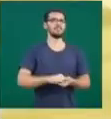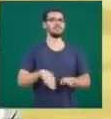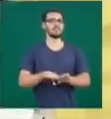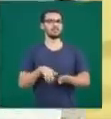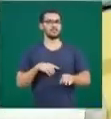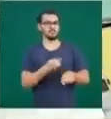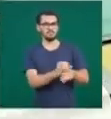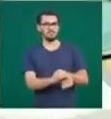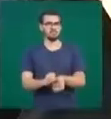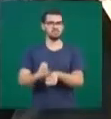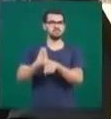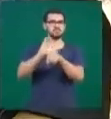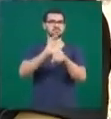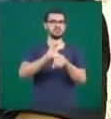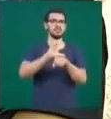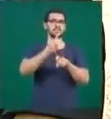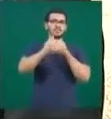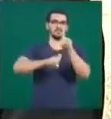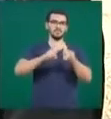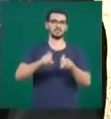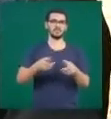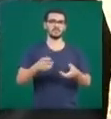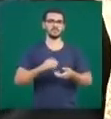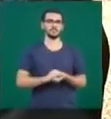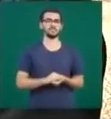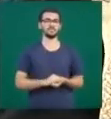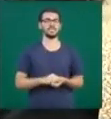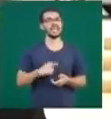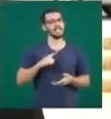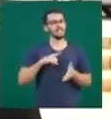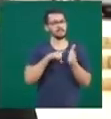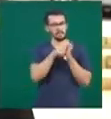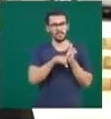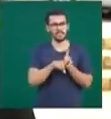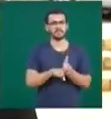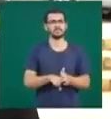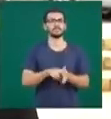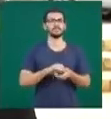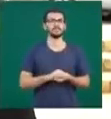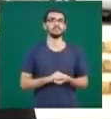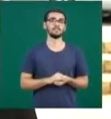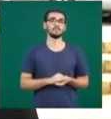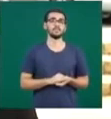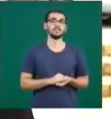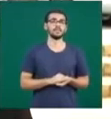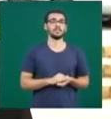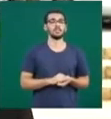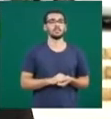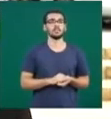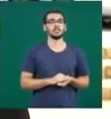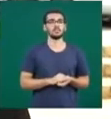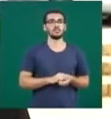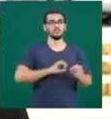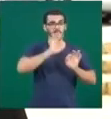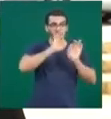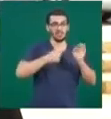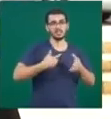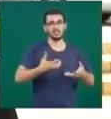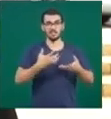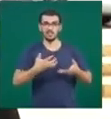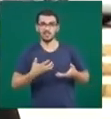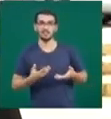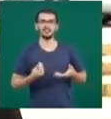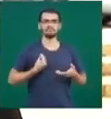na área da computação. Tudo isso partiu de um estudo. Para o desenvolvimento do projeto, nós buscamos o máximo possível da participação da população